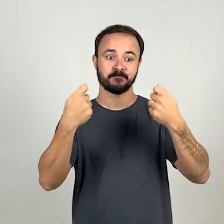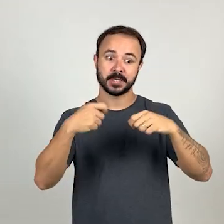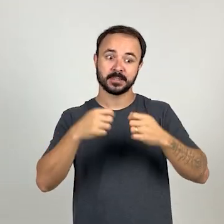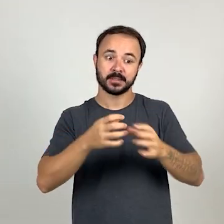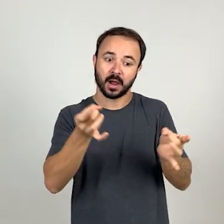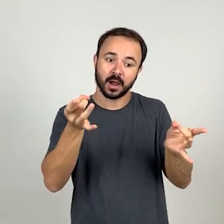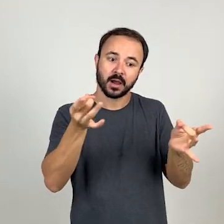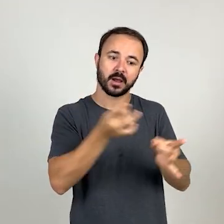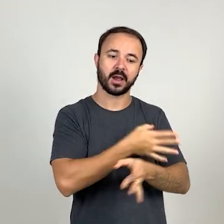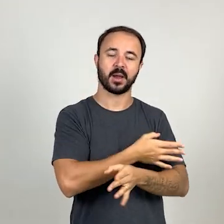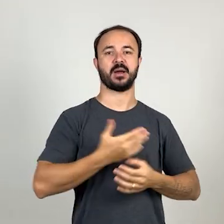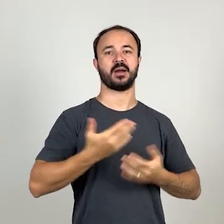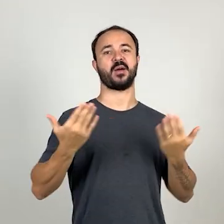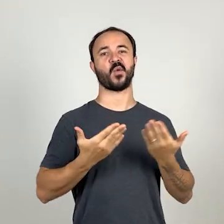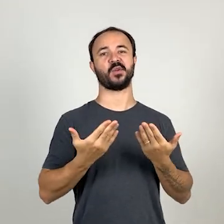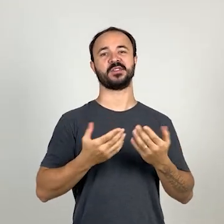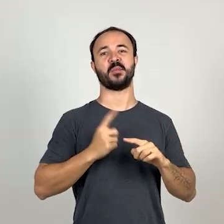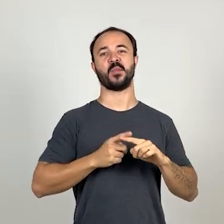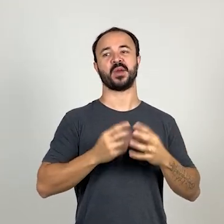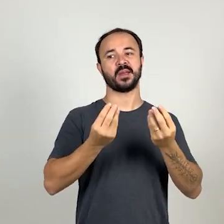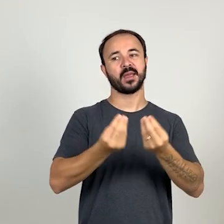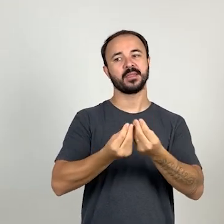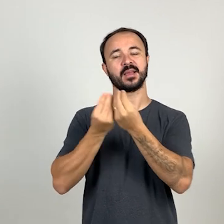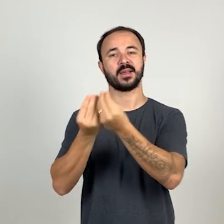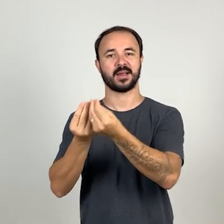esse assignment, hoje para entregar.